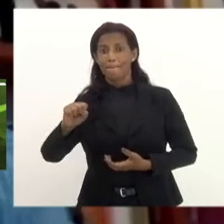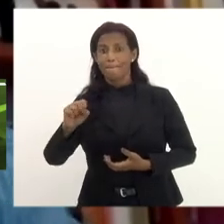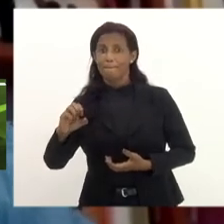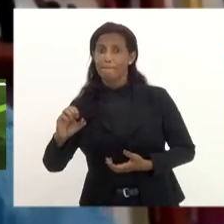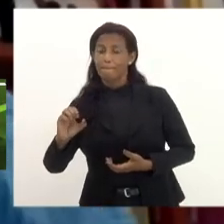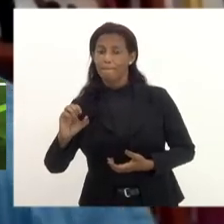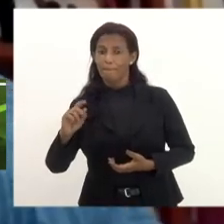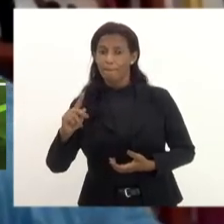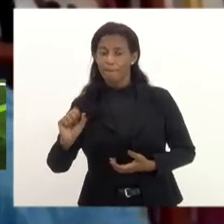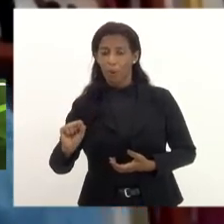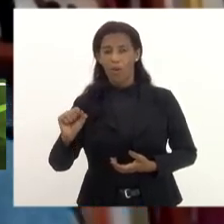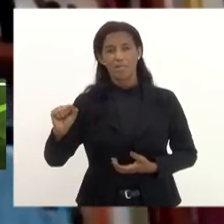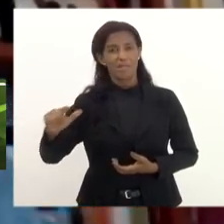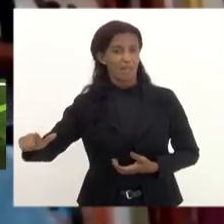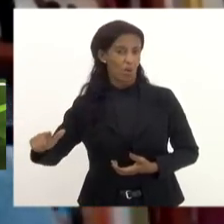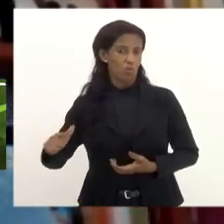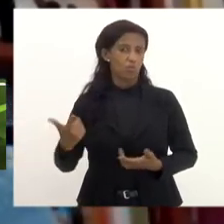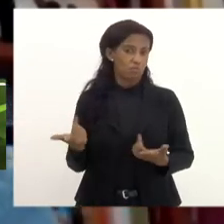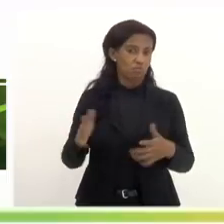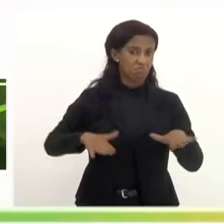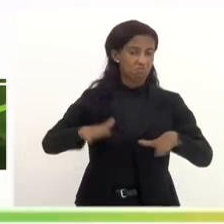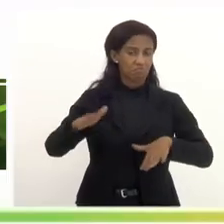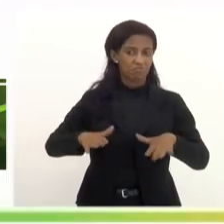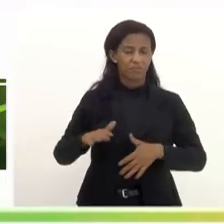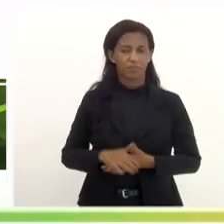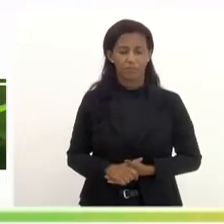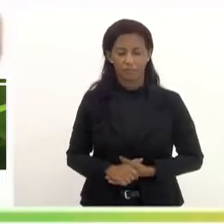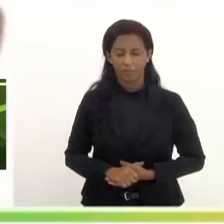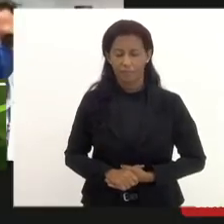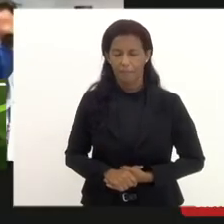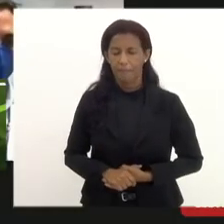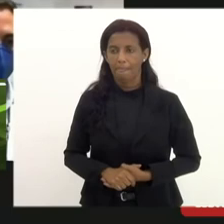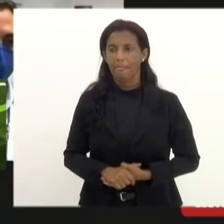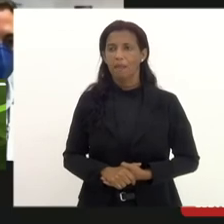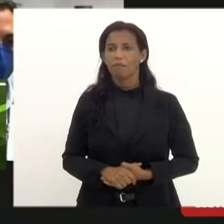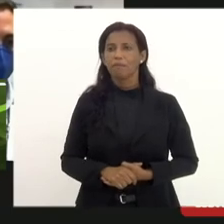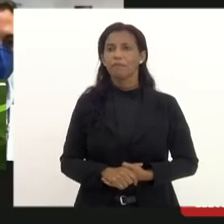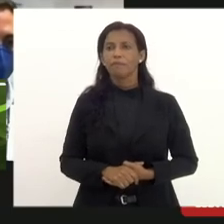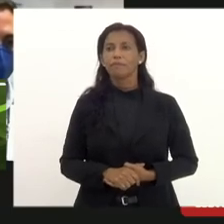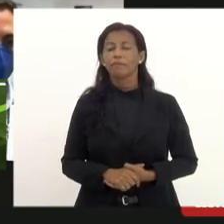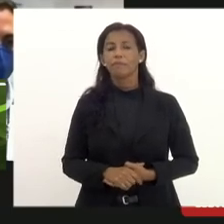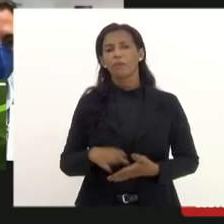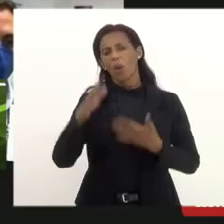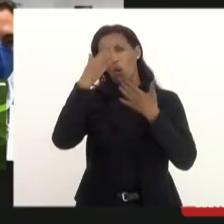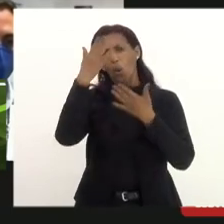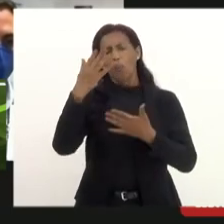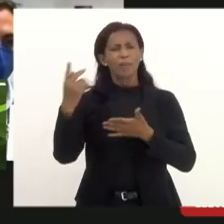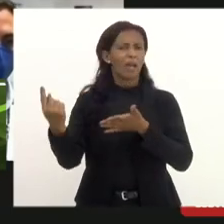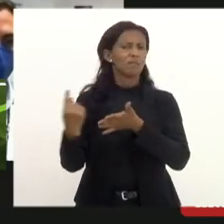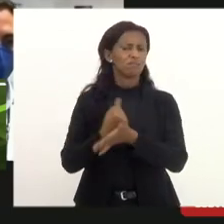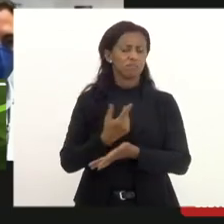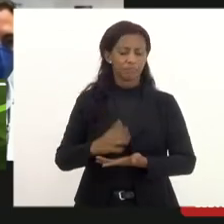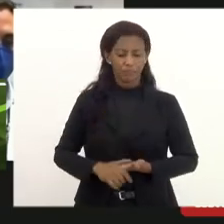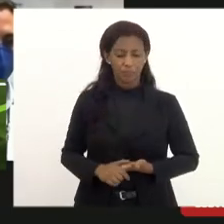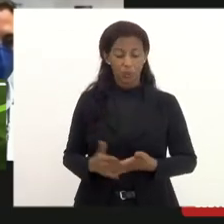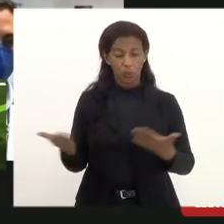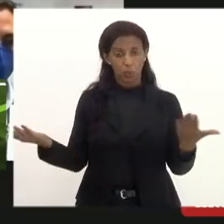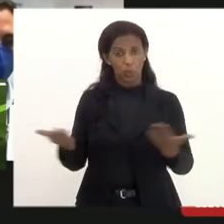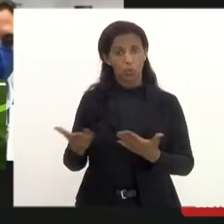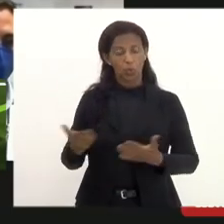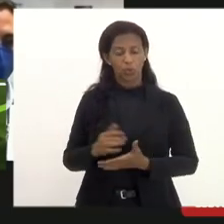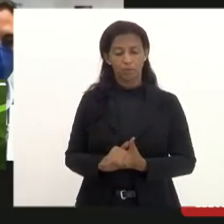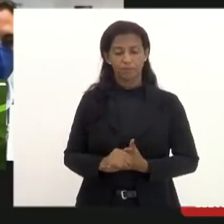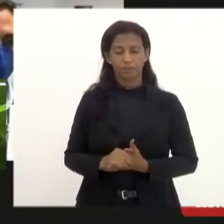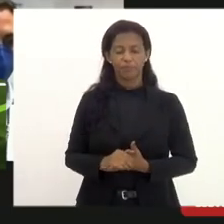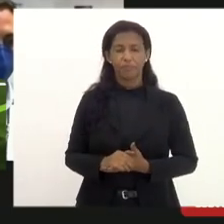e a marítima da Total. Ok. Doutor Ulisses. Obrigado pela pergunta. Atualmente, nós utilizamos